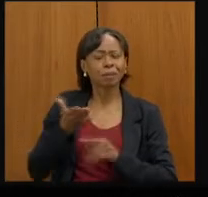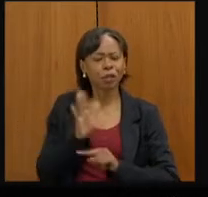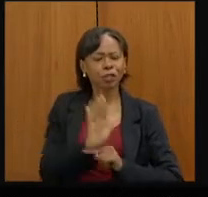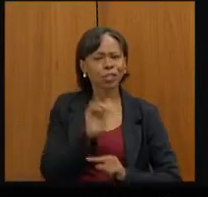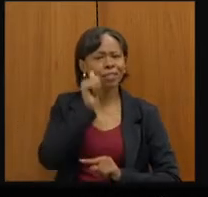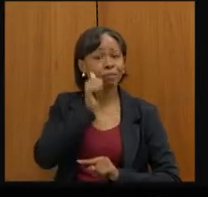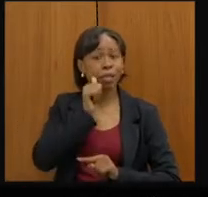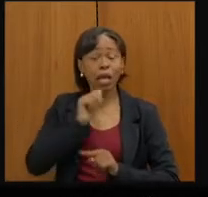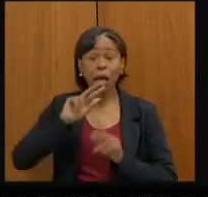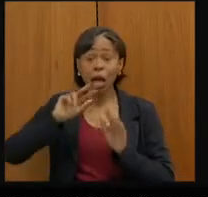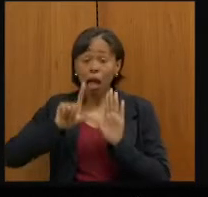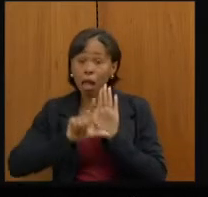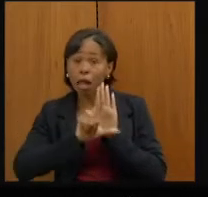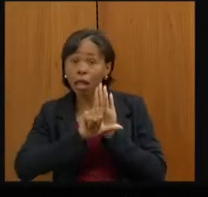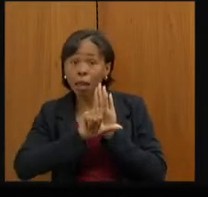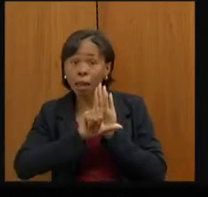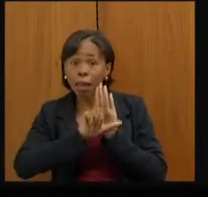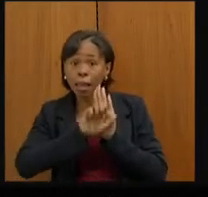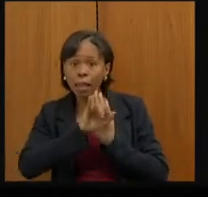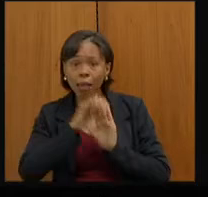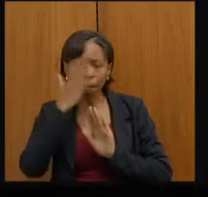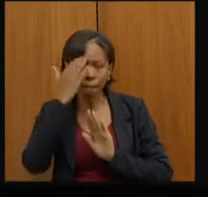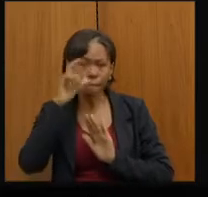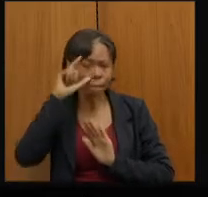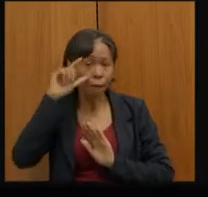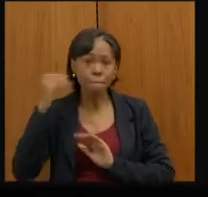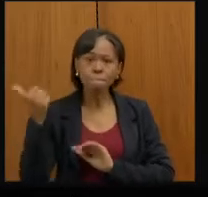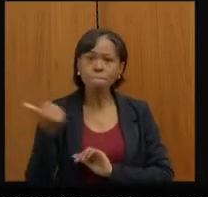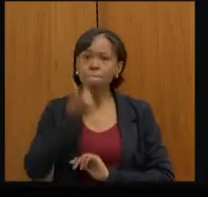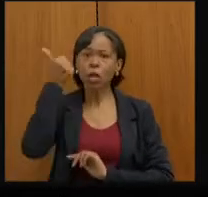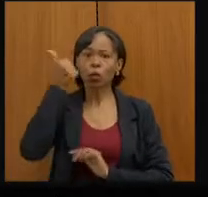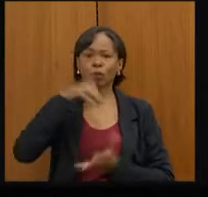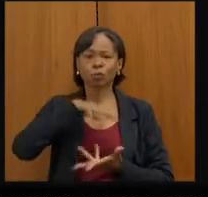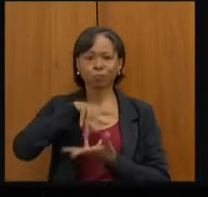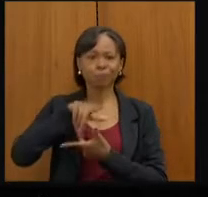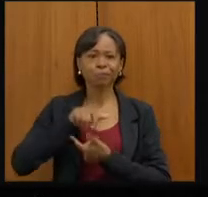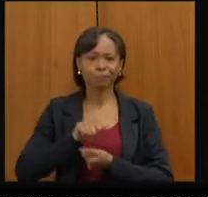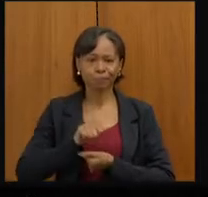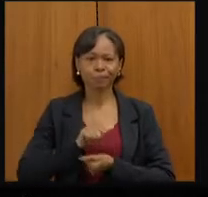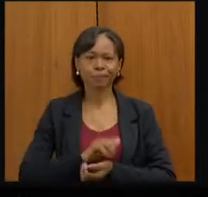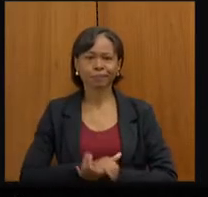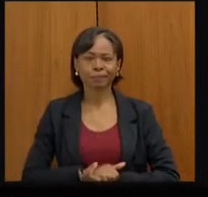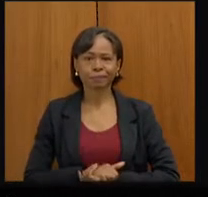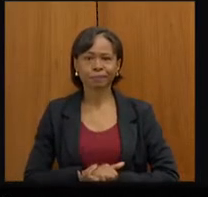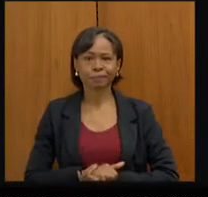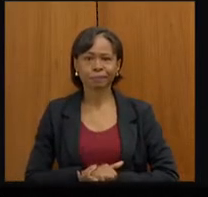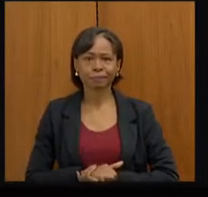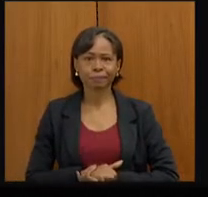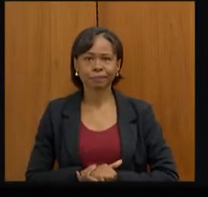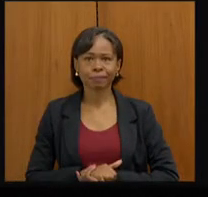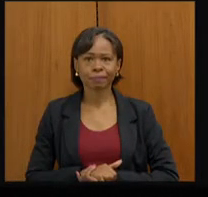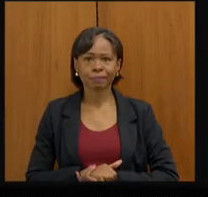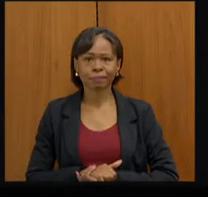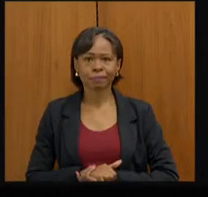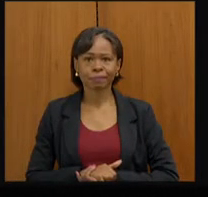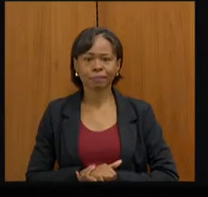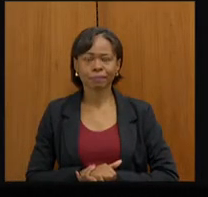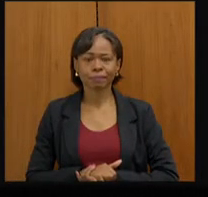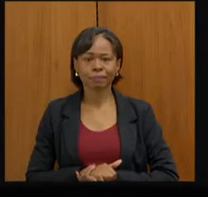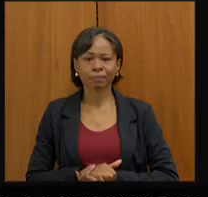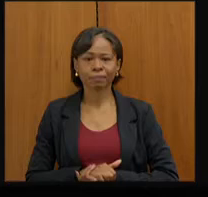como a terceira melhor lei do mundo isso não é pouco pode passar por favor Essa é a ideia é do